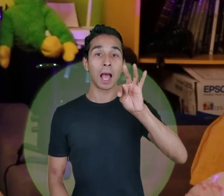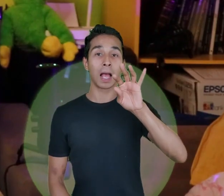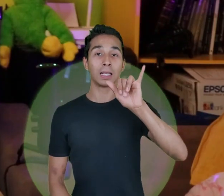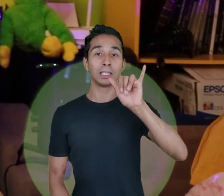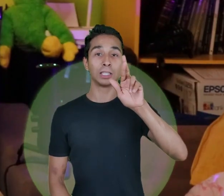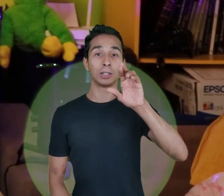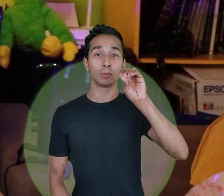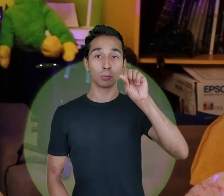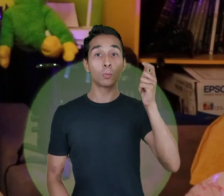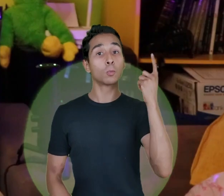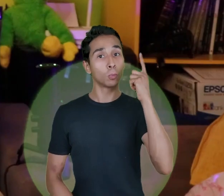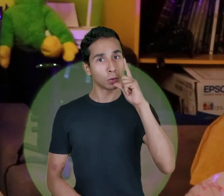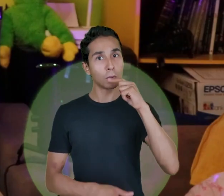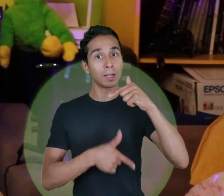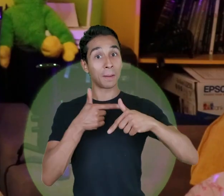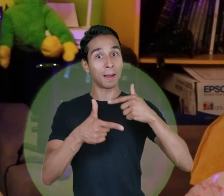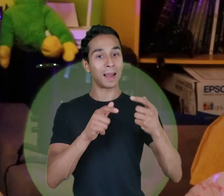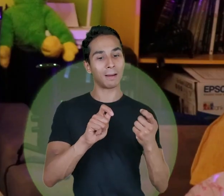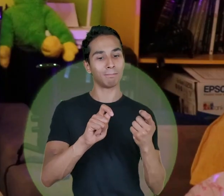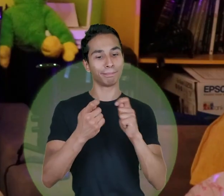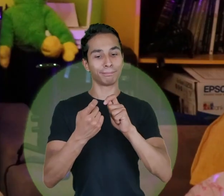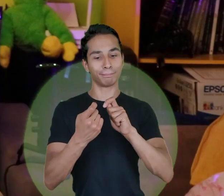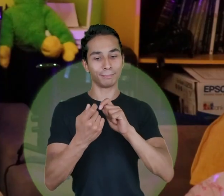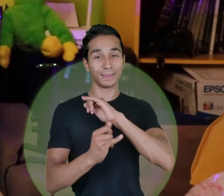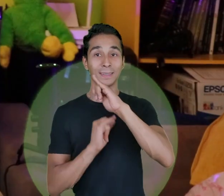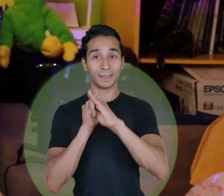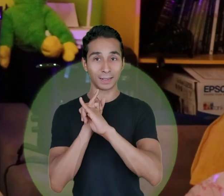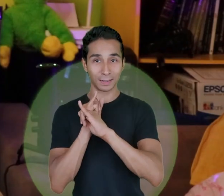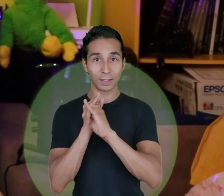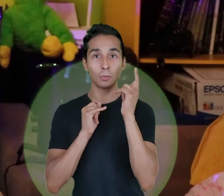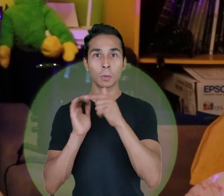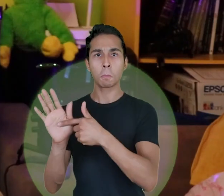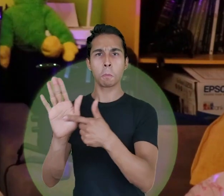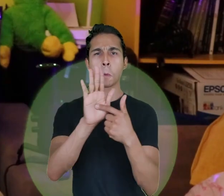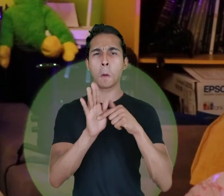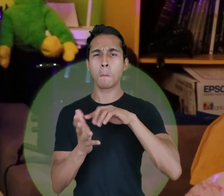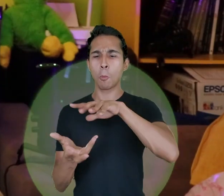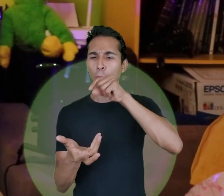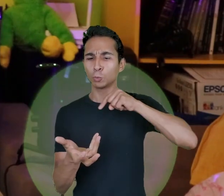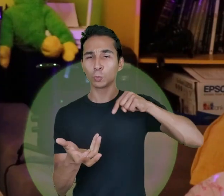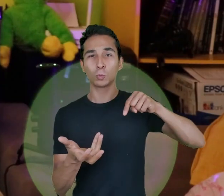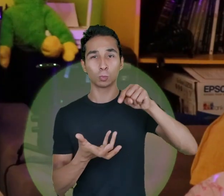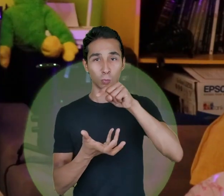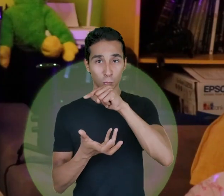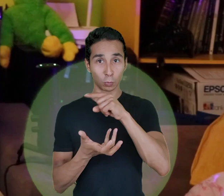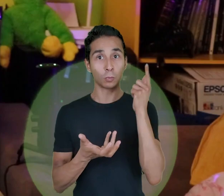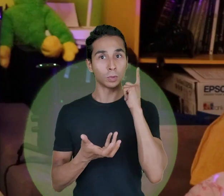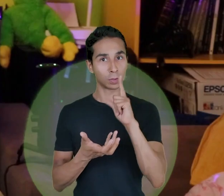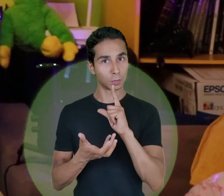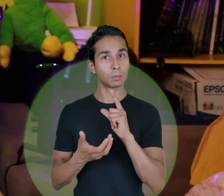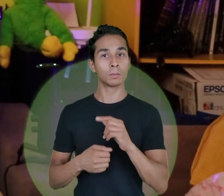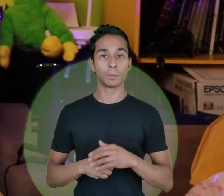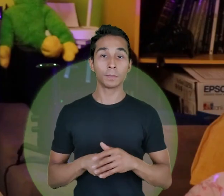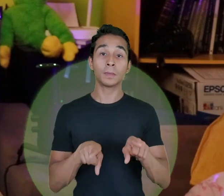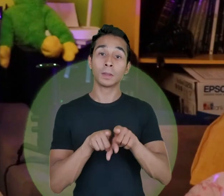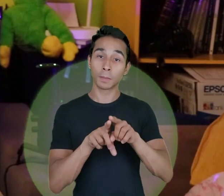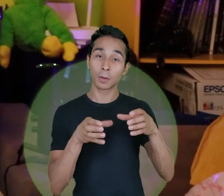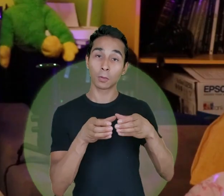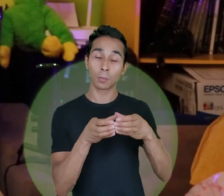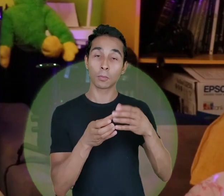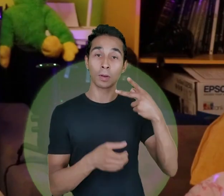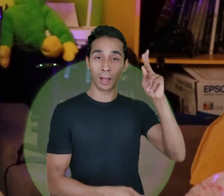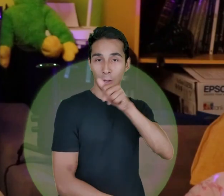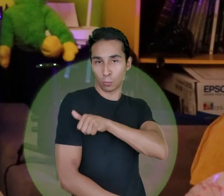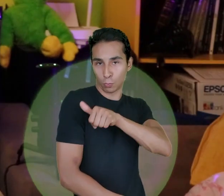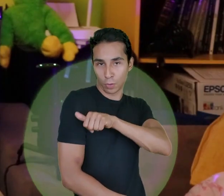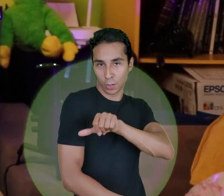em diferentes países, né? Recebendo premiações, tudo, um grande destaque, né, nesse período. A gente tem o grupo Armazém, do Rio de